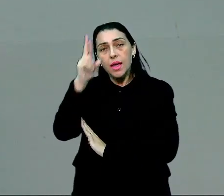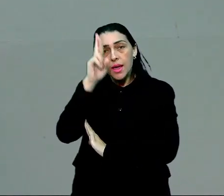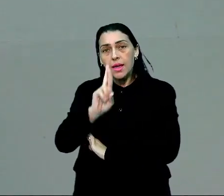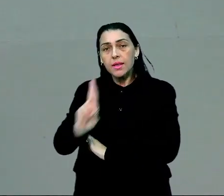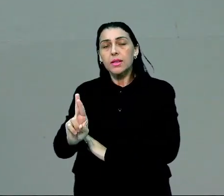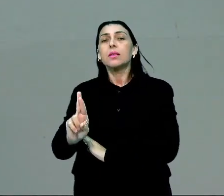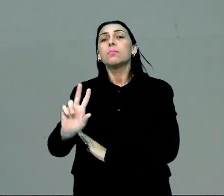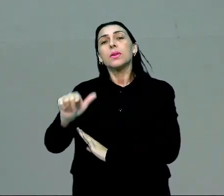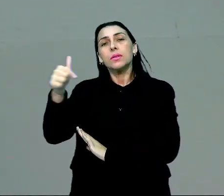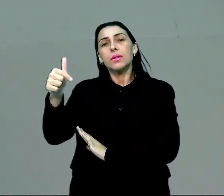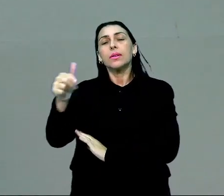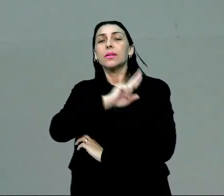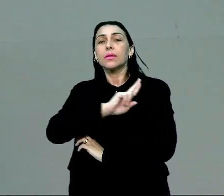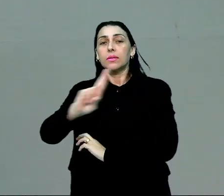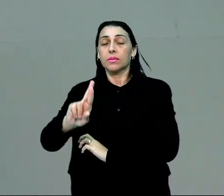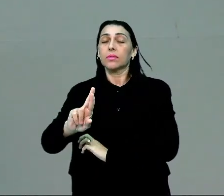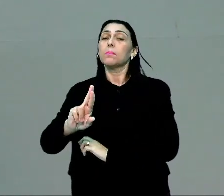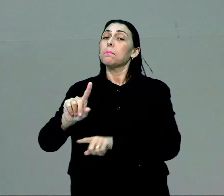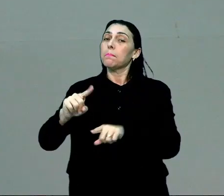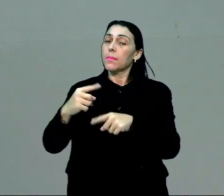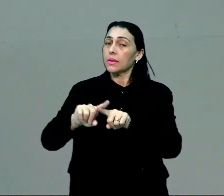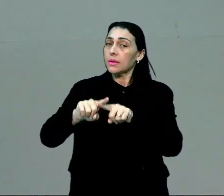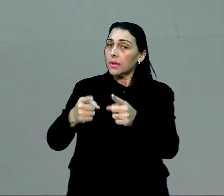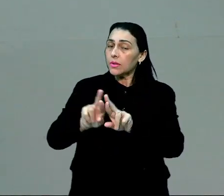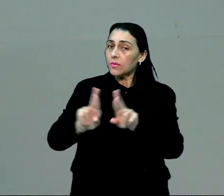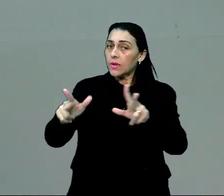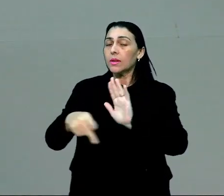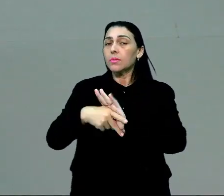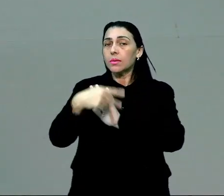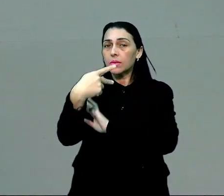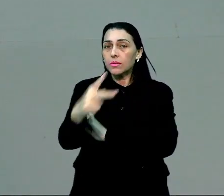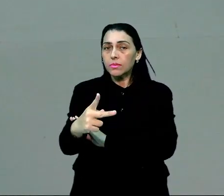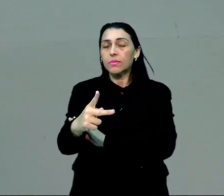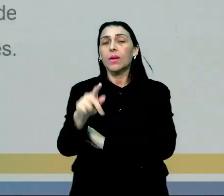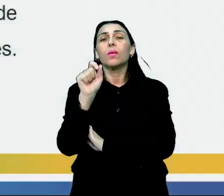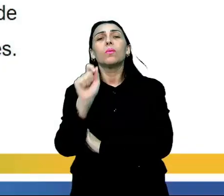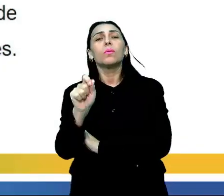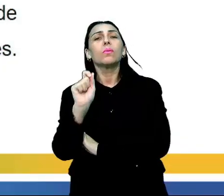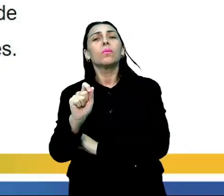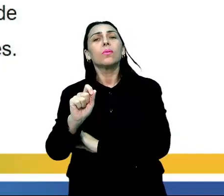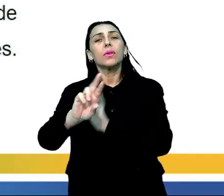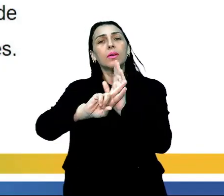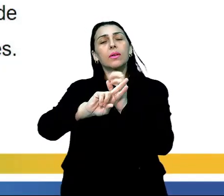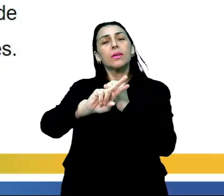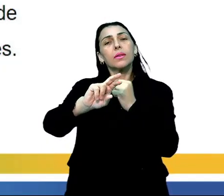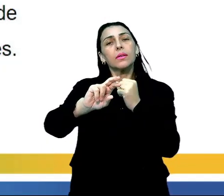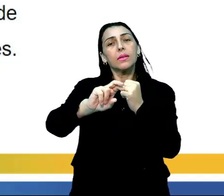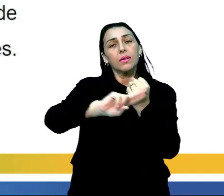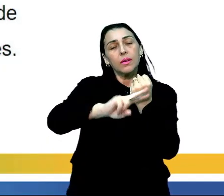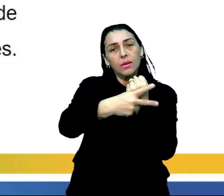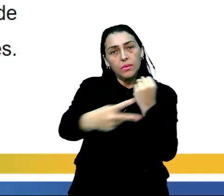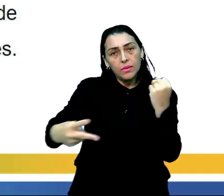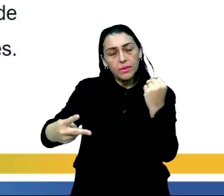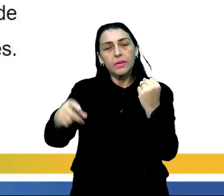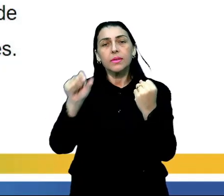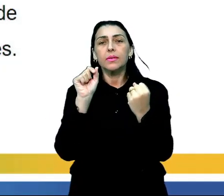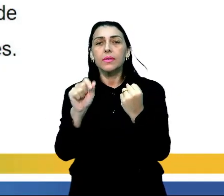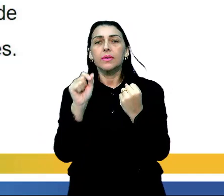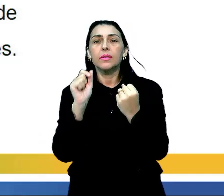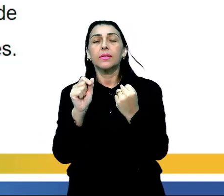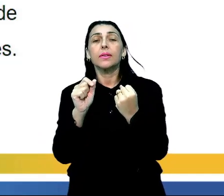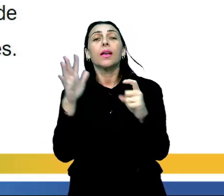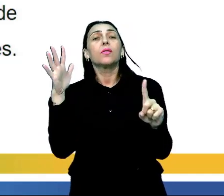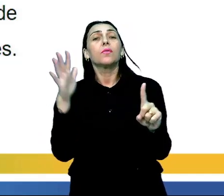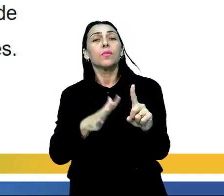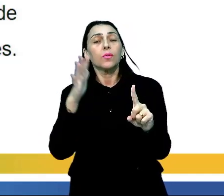a crença do outro, mesmo que ela seja diferente da sua. E aí, o que seria a consequência? A consequência seria: